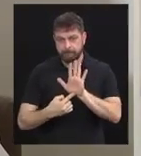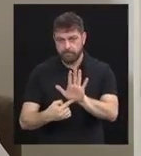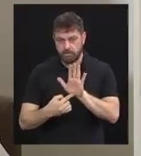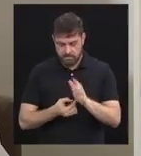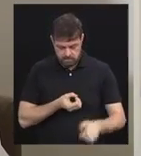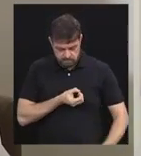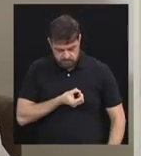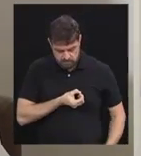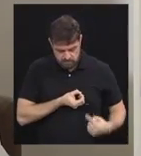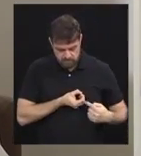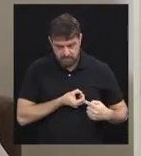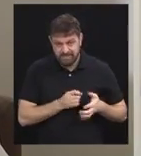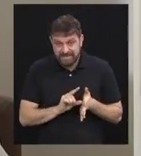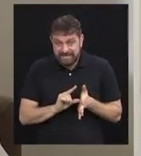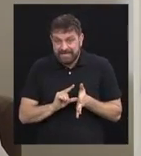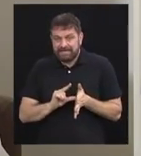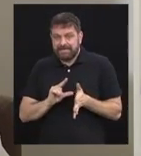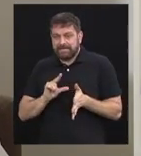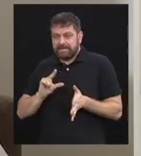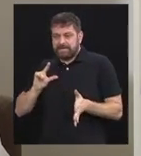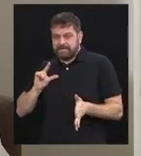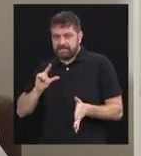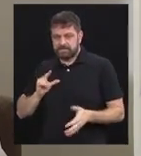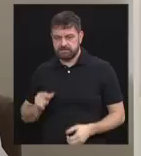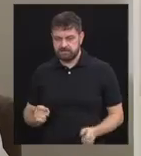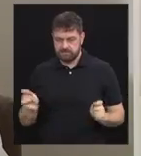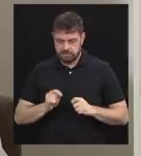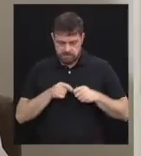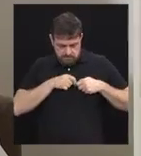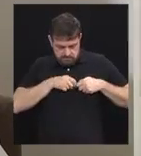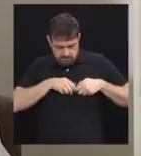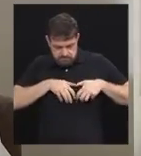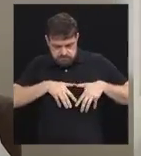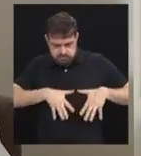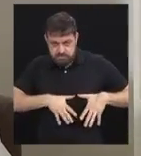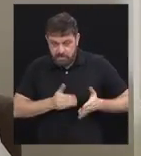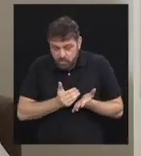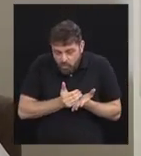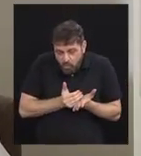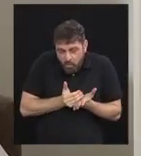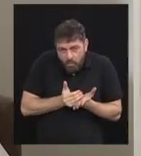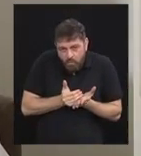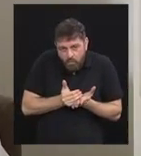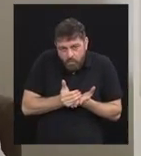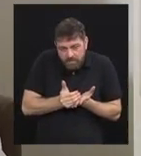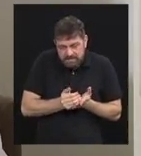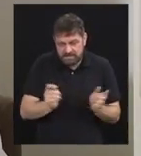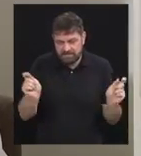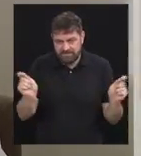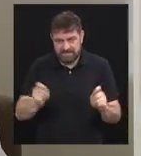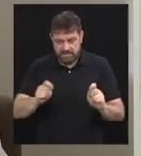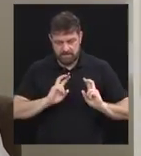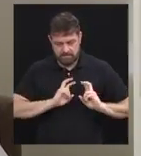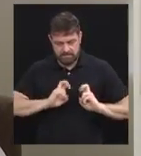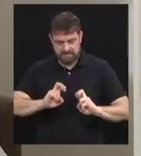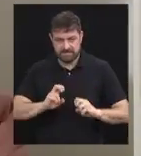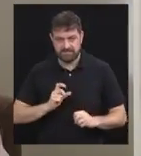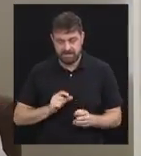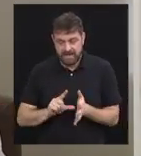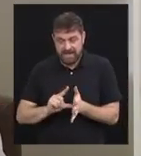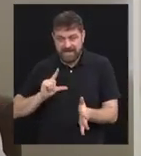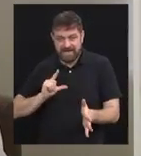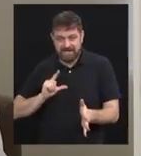a doença antes dela ser invasiva, antes dela crescer acima de